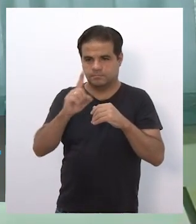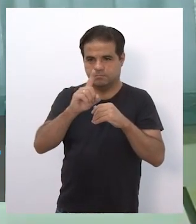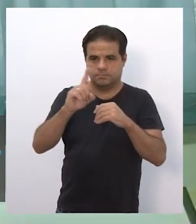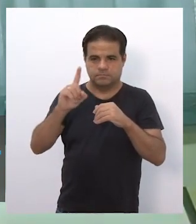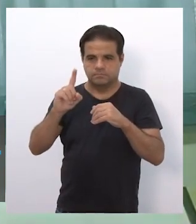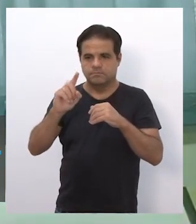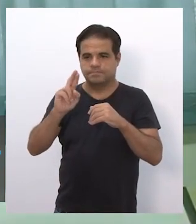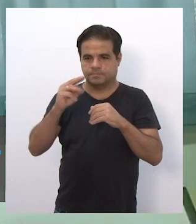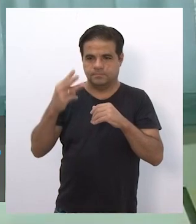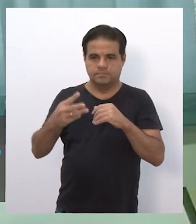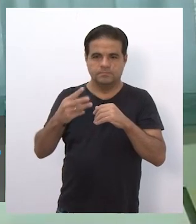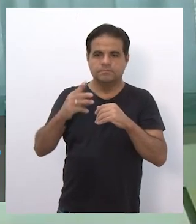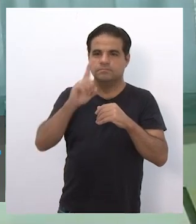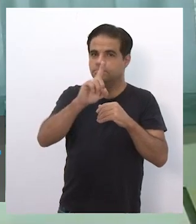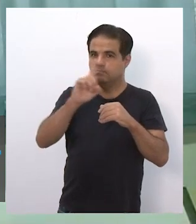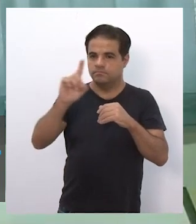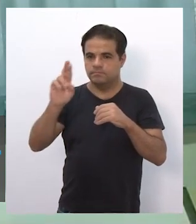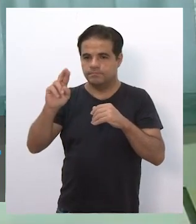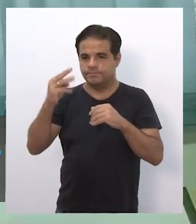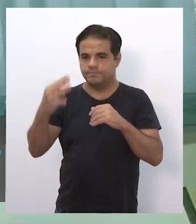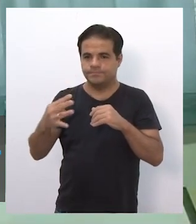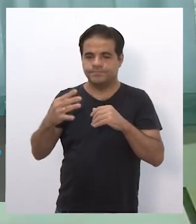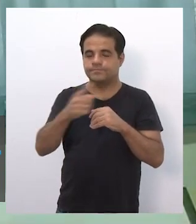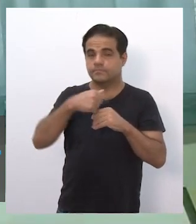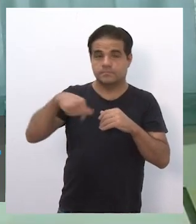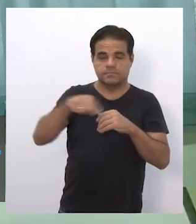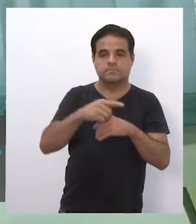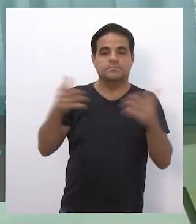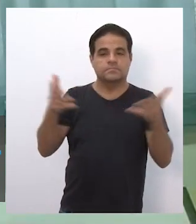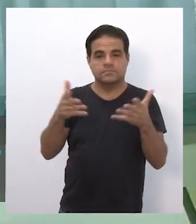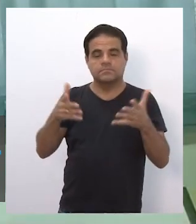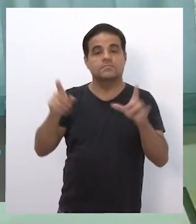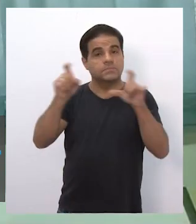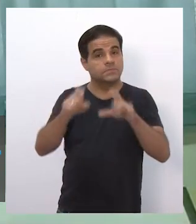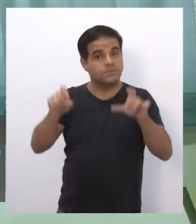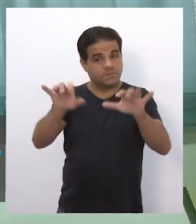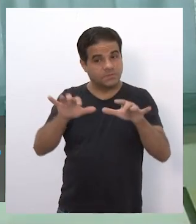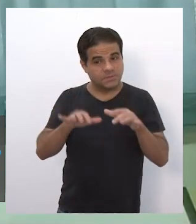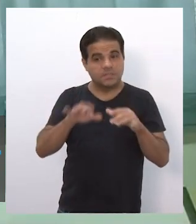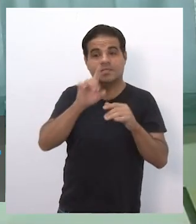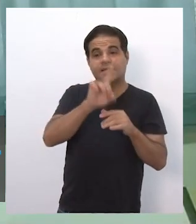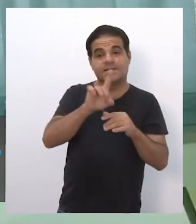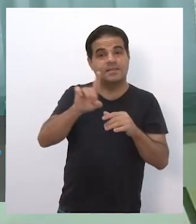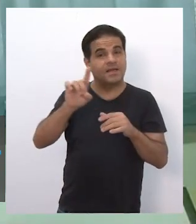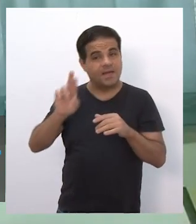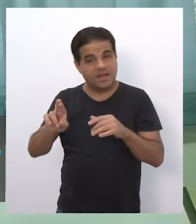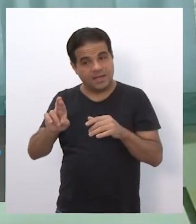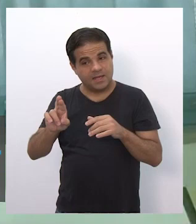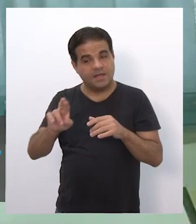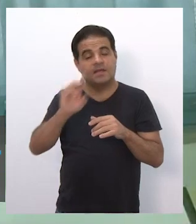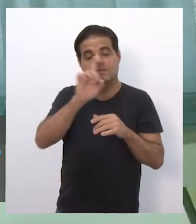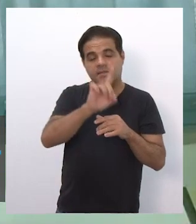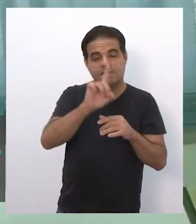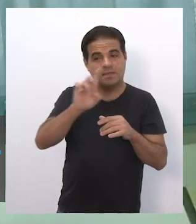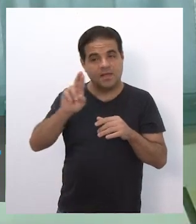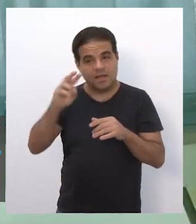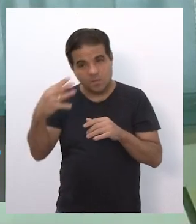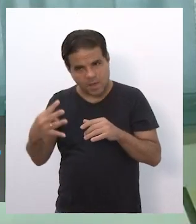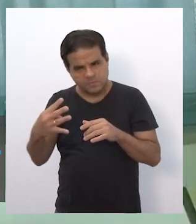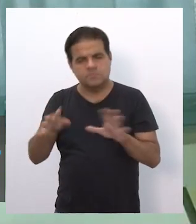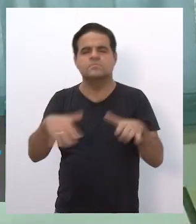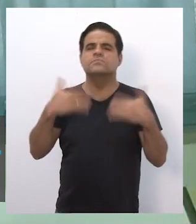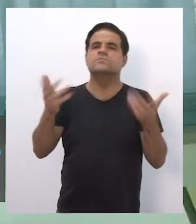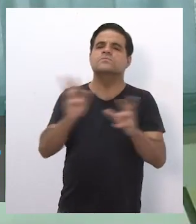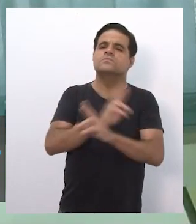aí. O que acontece, né? Hoje os computadores novos são da DDR4. Qual foi a